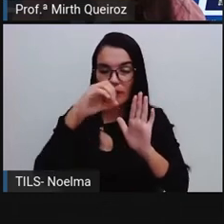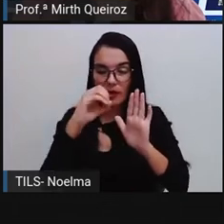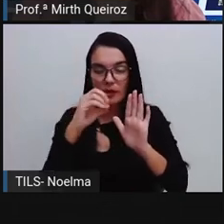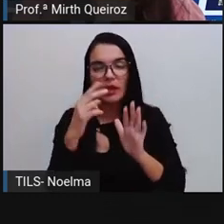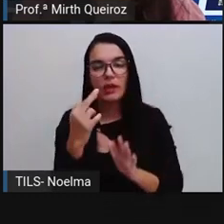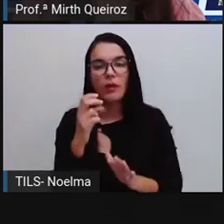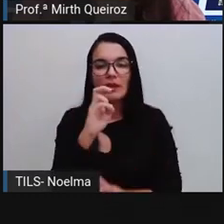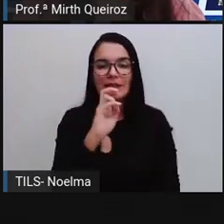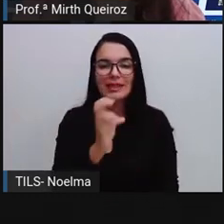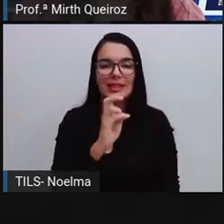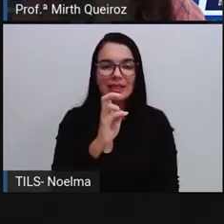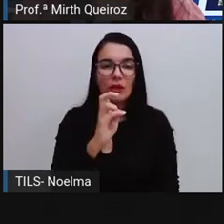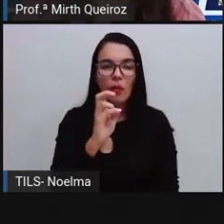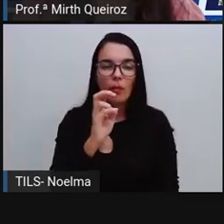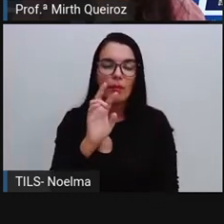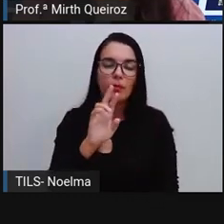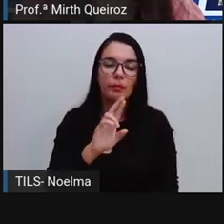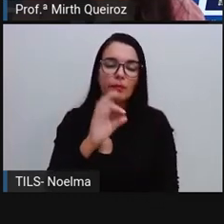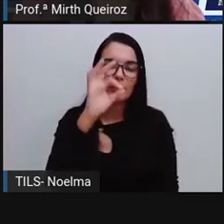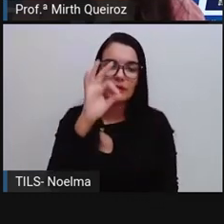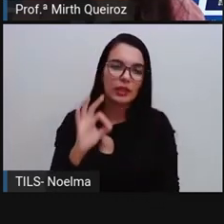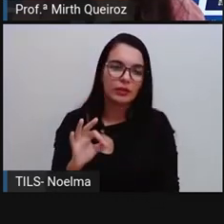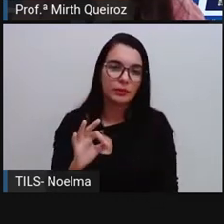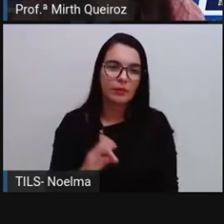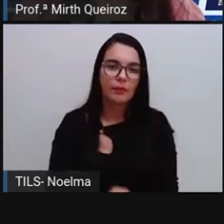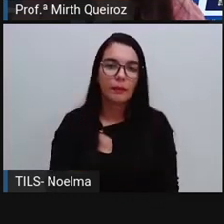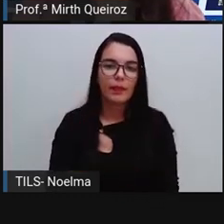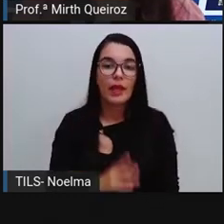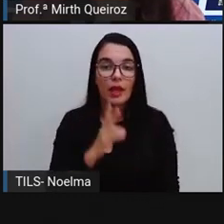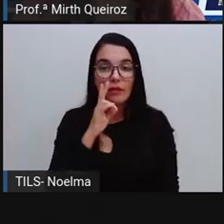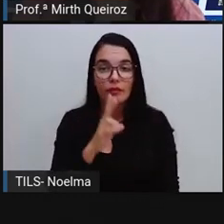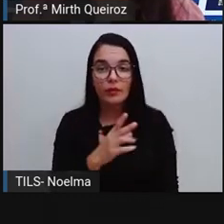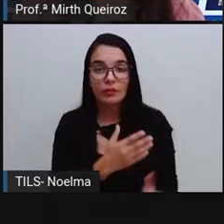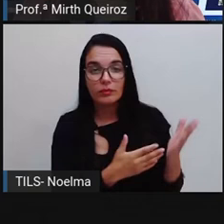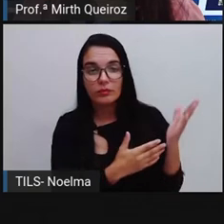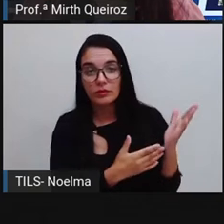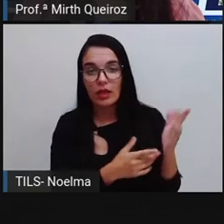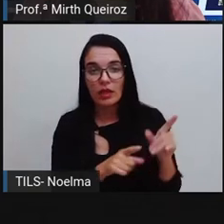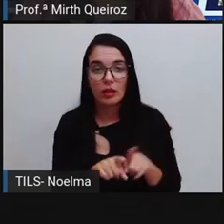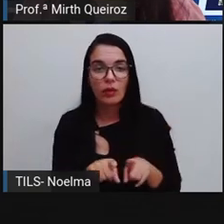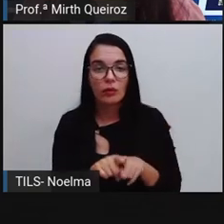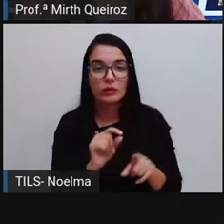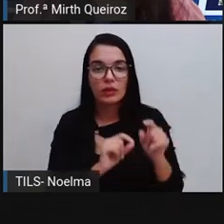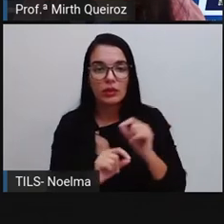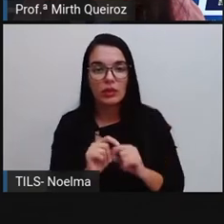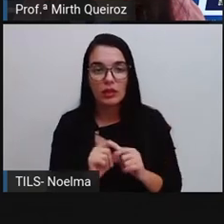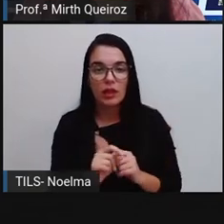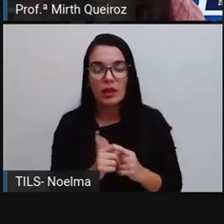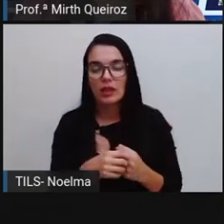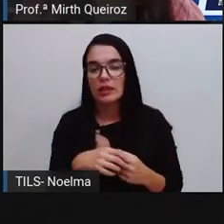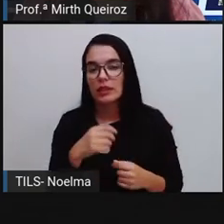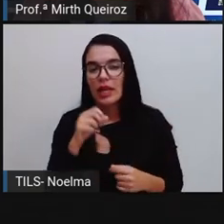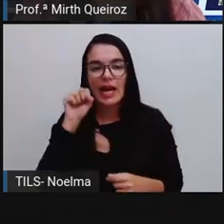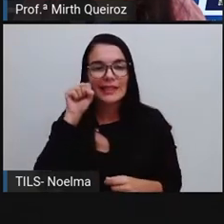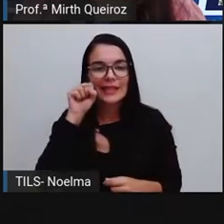cenoura e beterraba? Olha, beterraba 84%, cenoura 87%. A diferença de